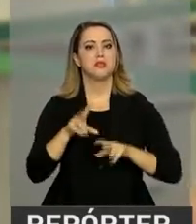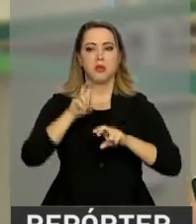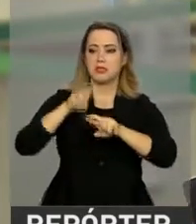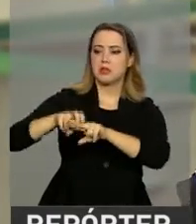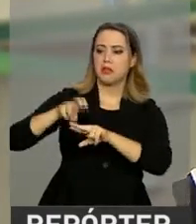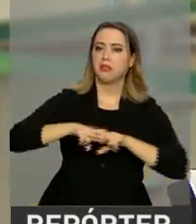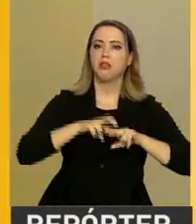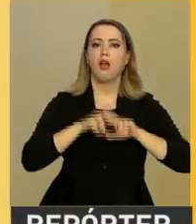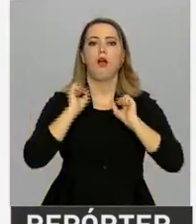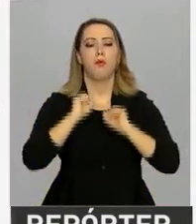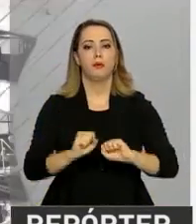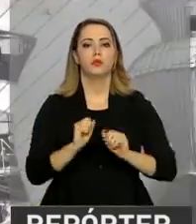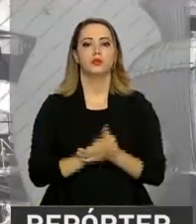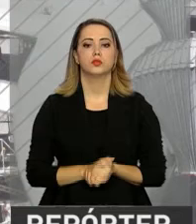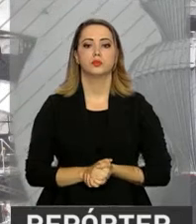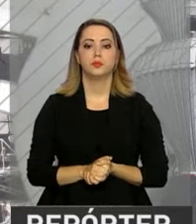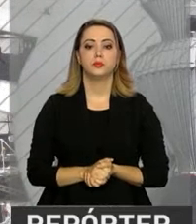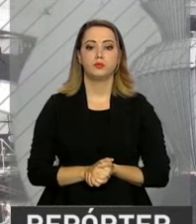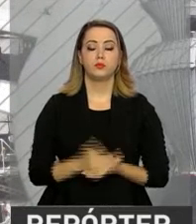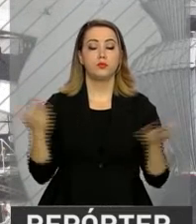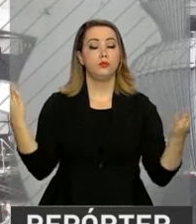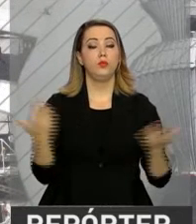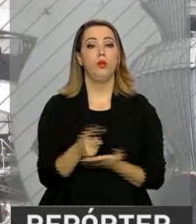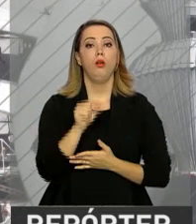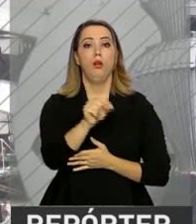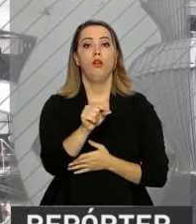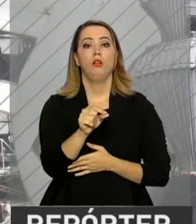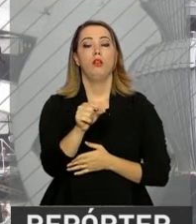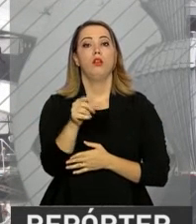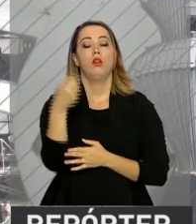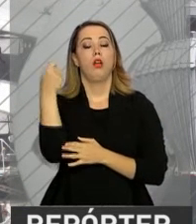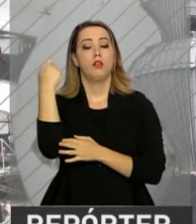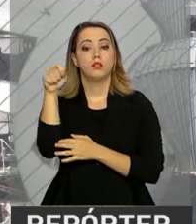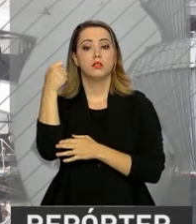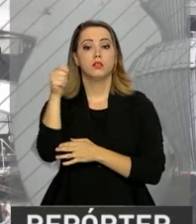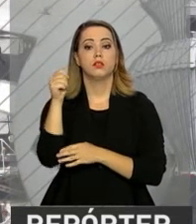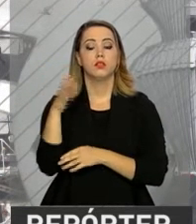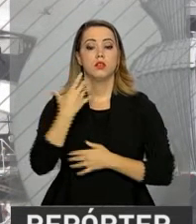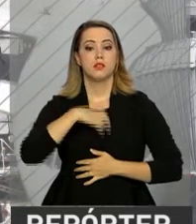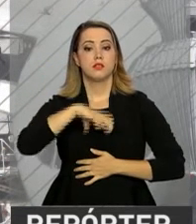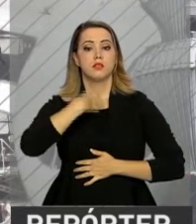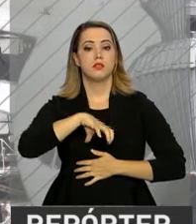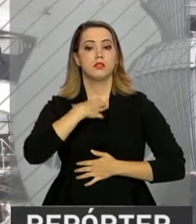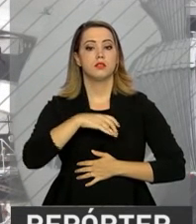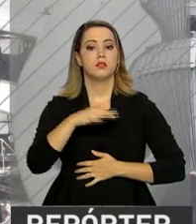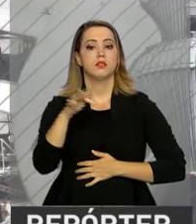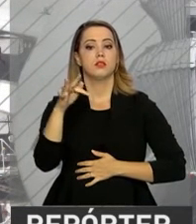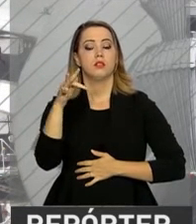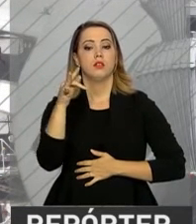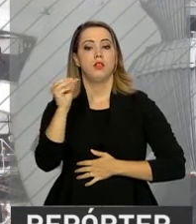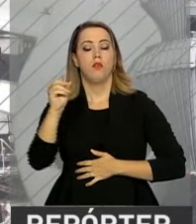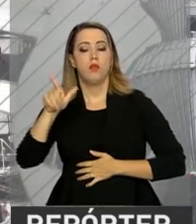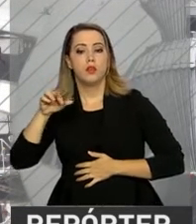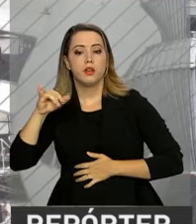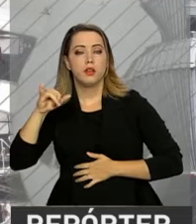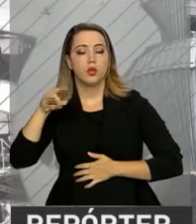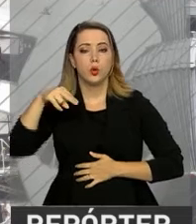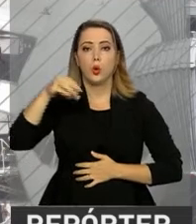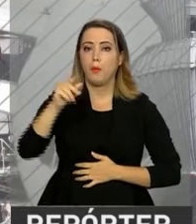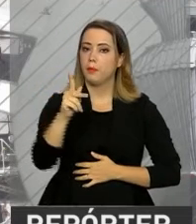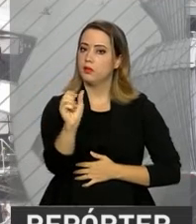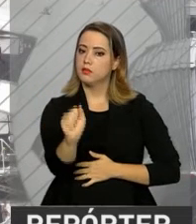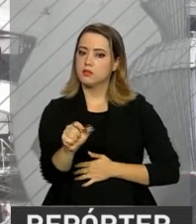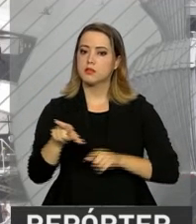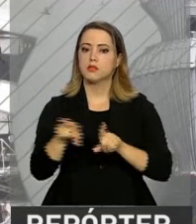gente se acomodar. Agora é a vez dos aeroportos de Porto Alegre, Salvador, Florianópolis e Fortaleza serem